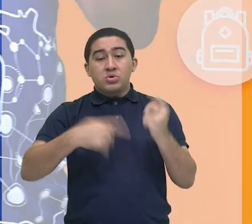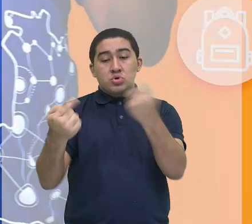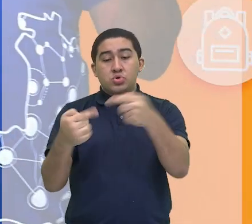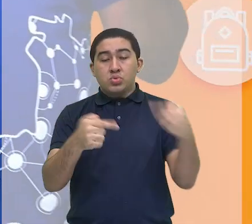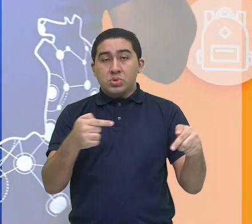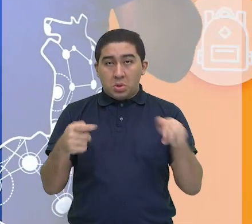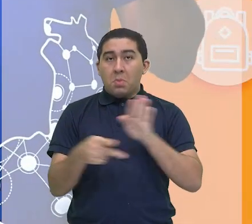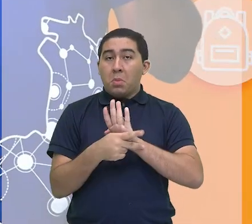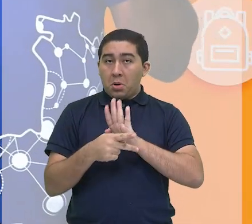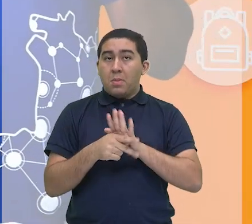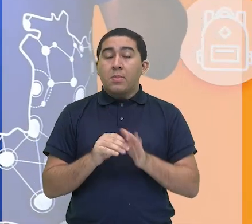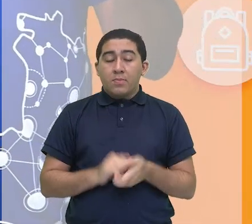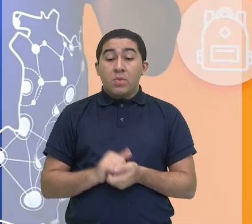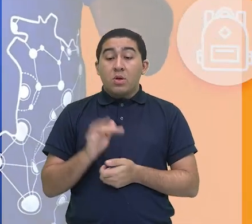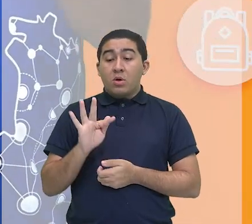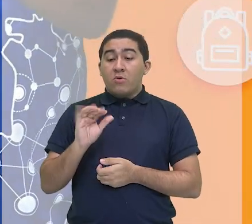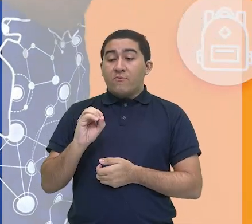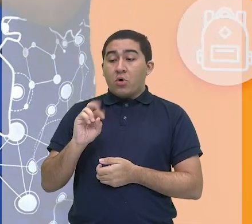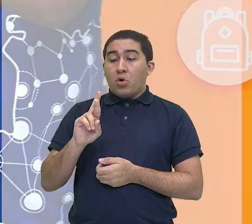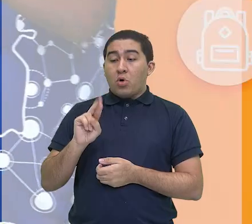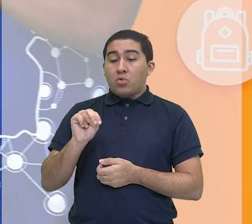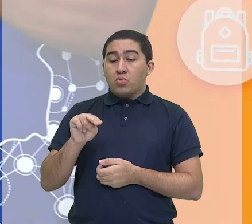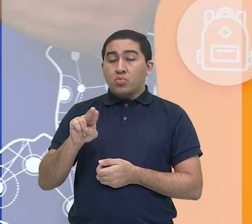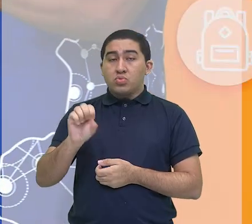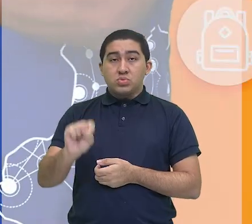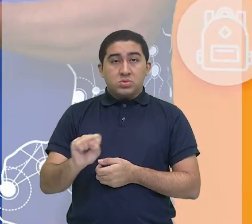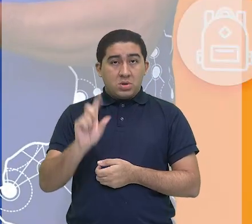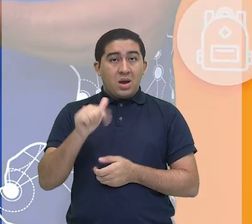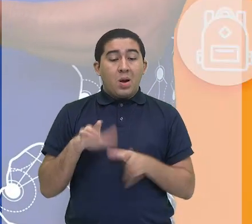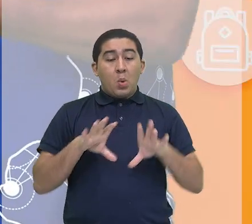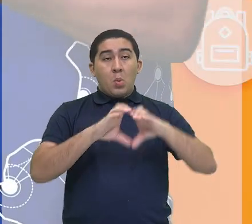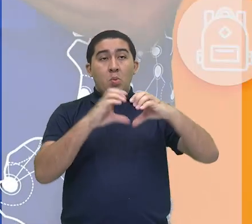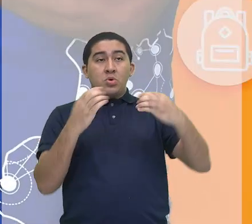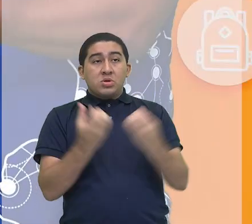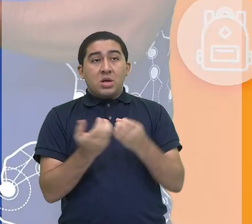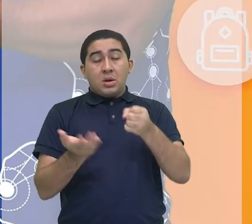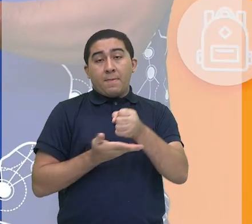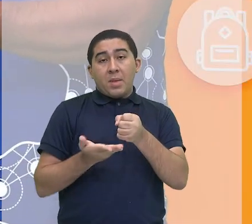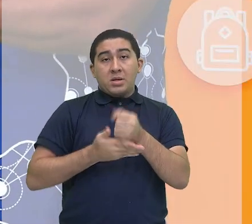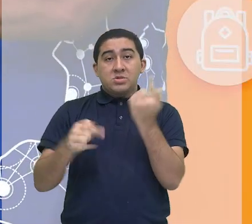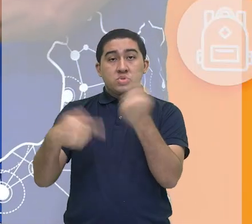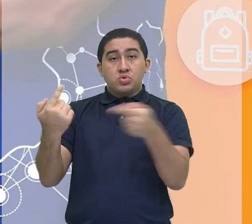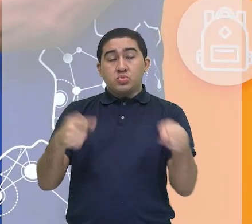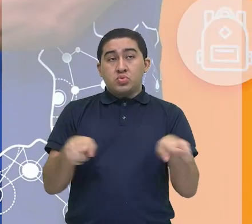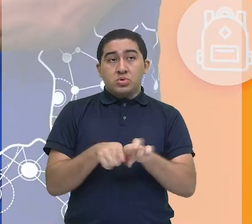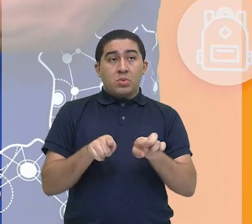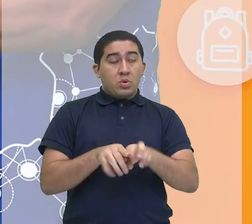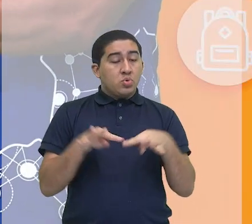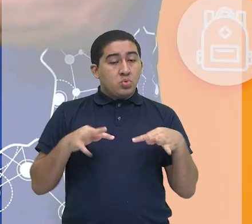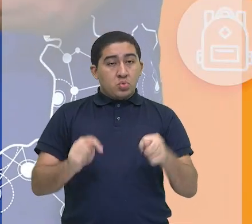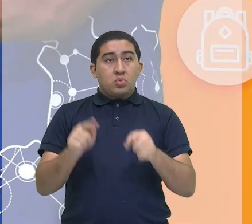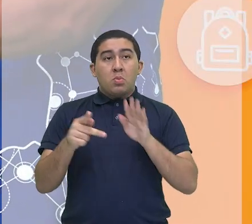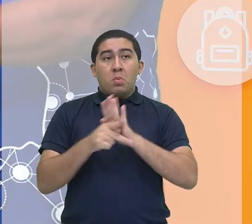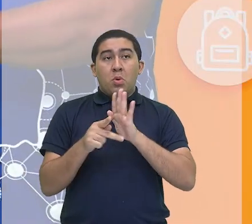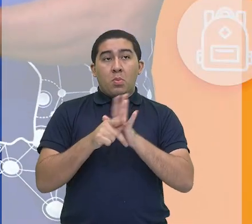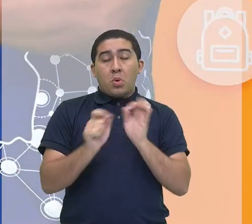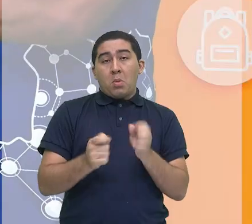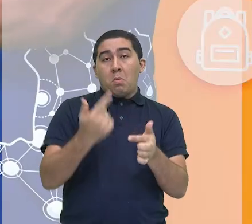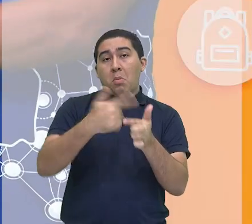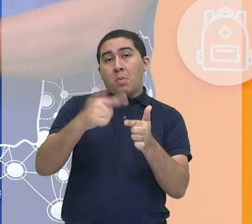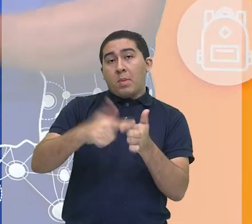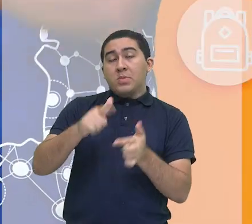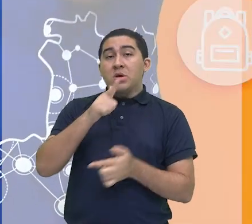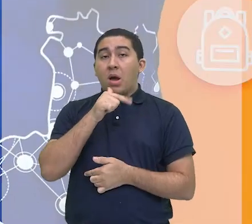de discussão, né? A comunidade, a base, discute lá na base um problema de água,